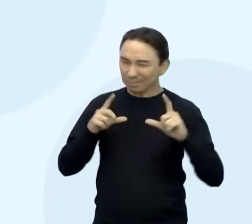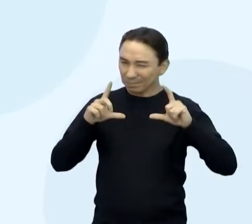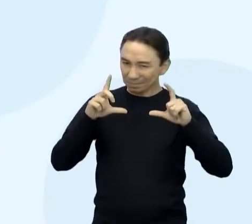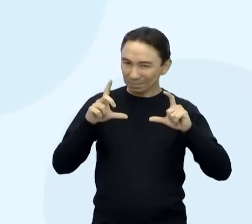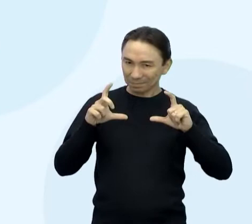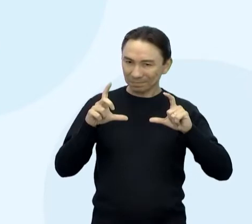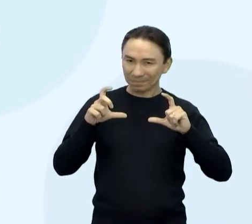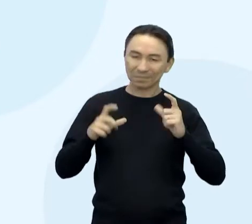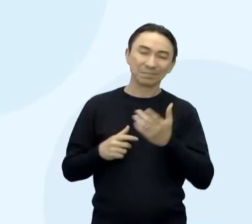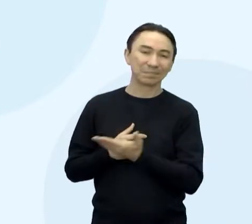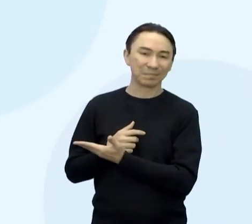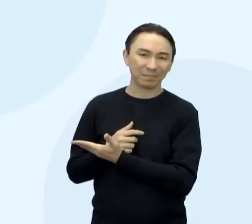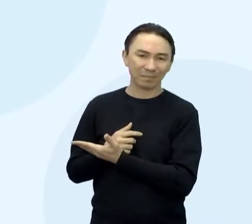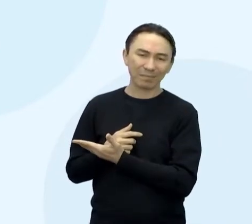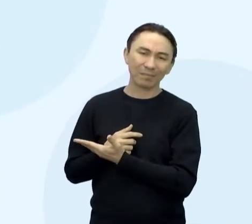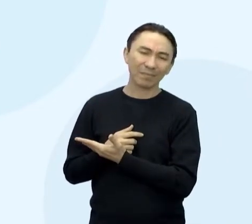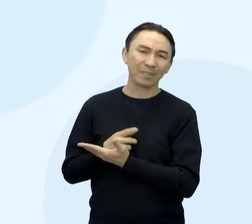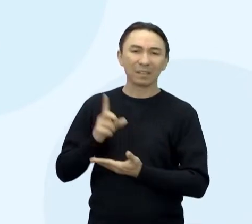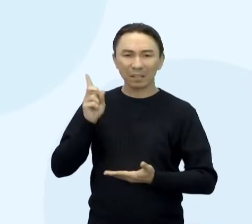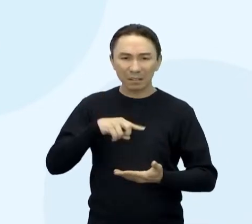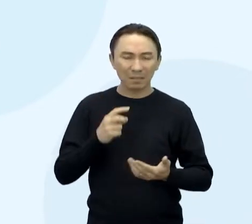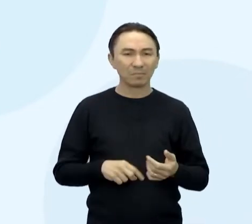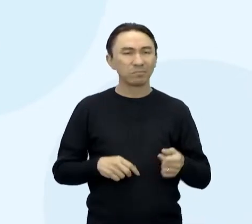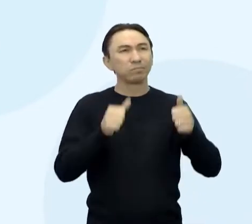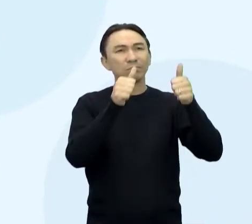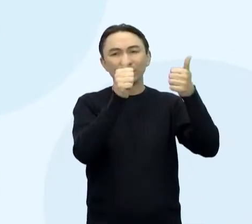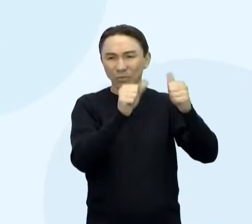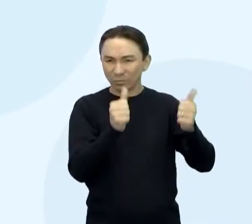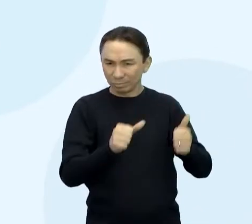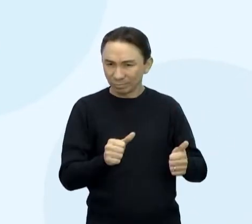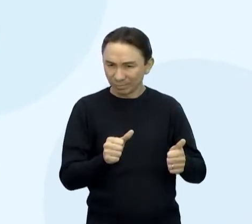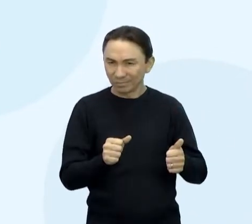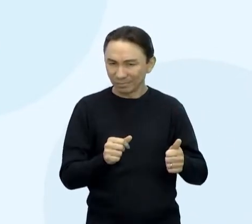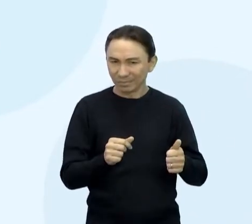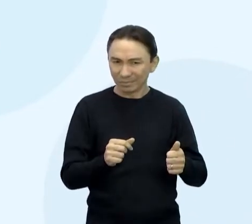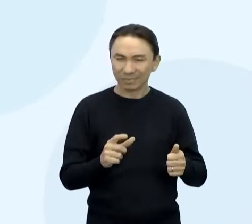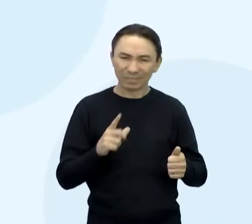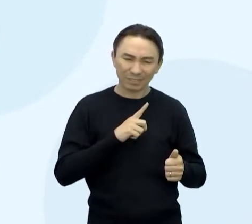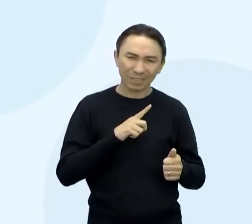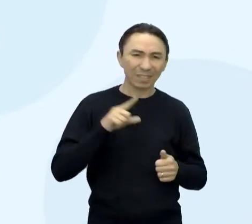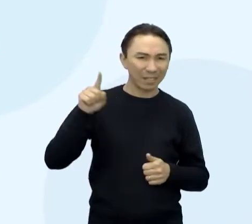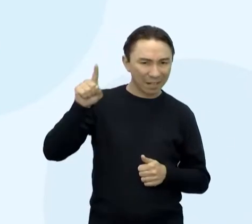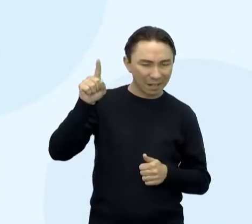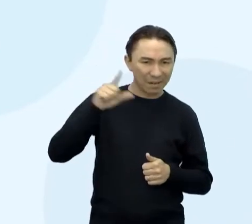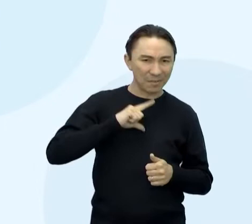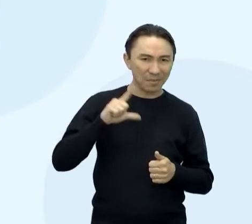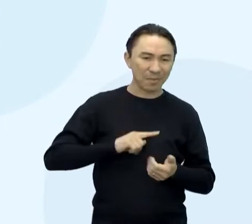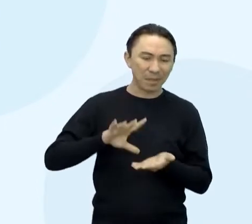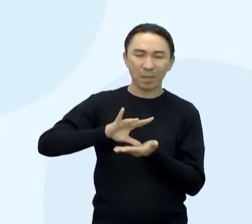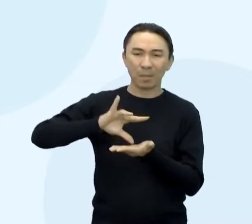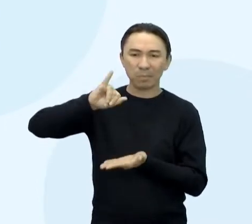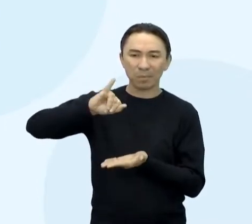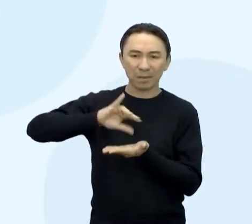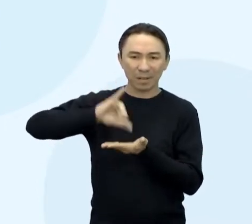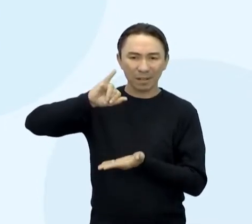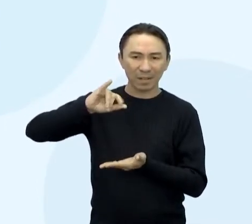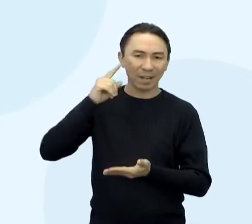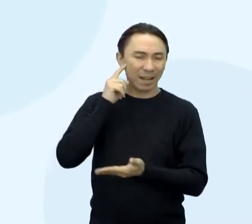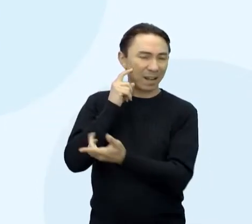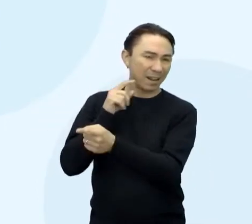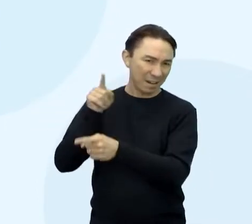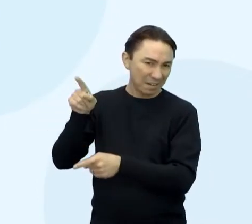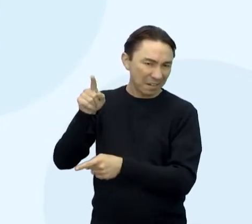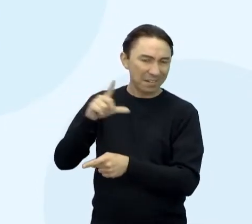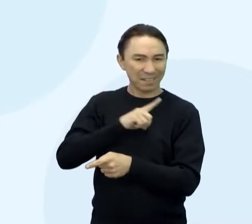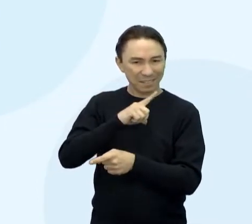você, que é um monumento, né, que está ali no Ibirapuera, no Parque do Ibirapuera, aqui em São Paulo, que